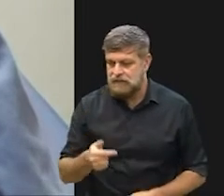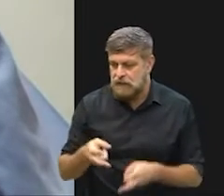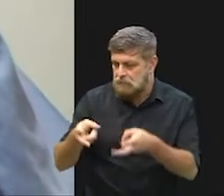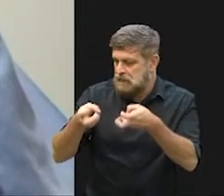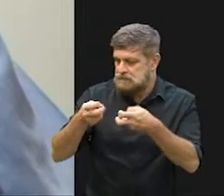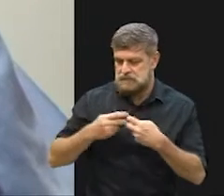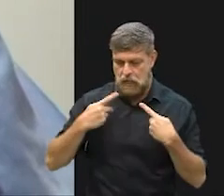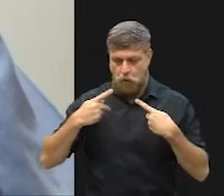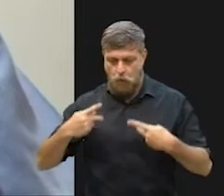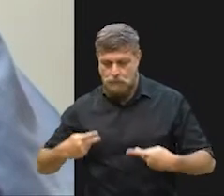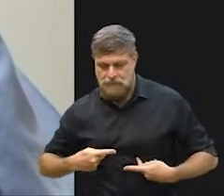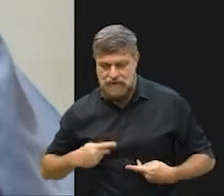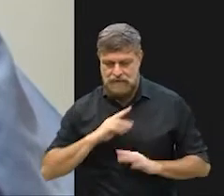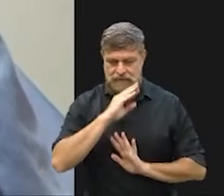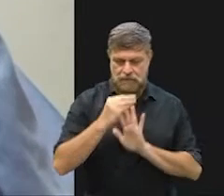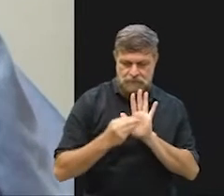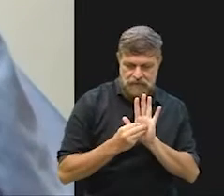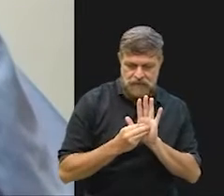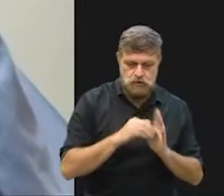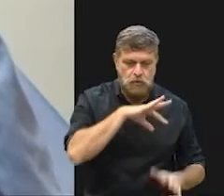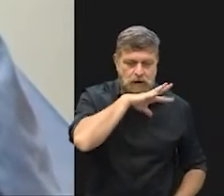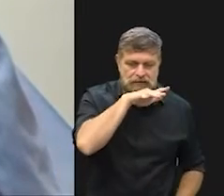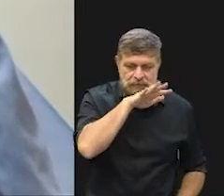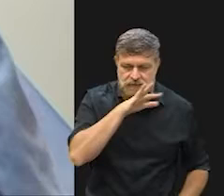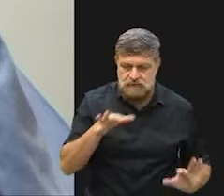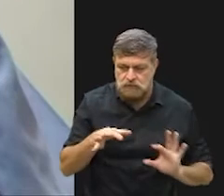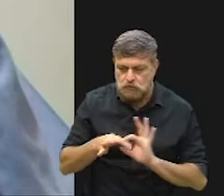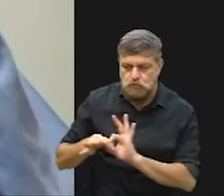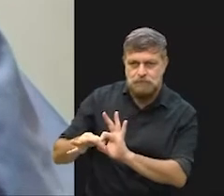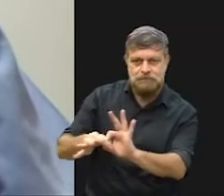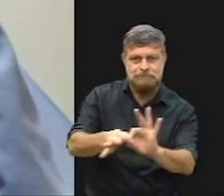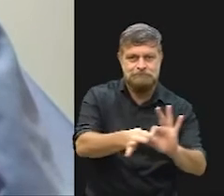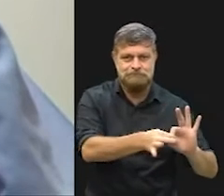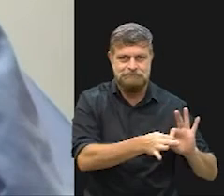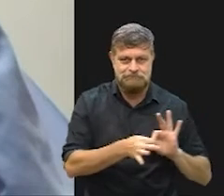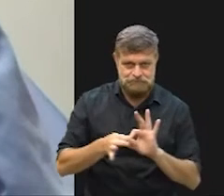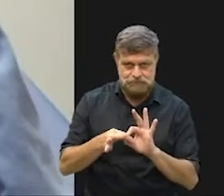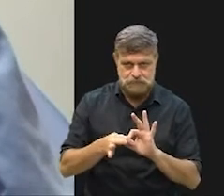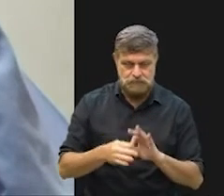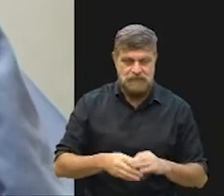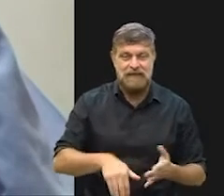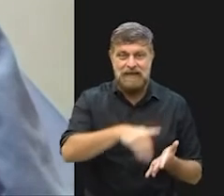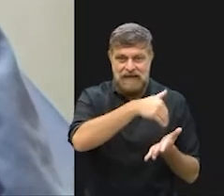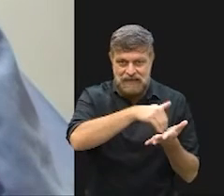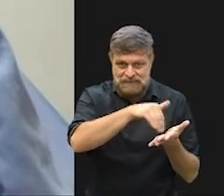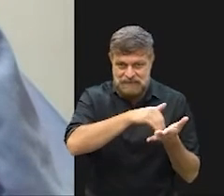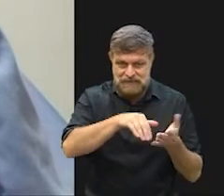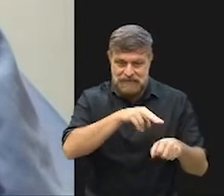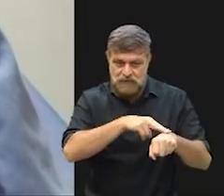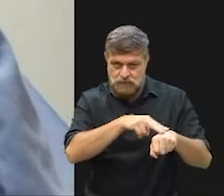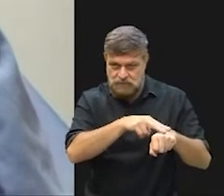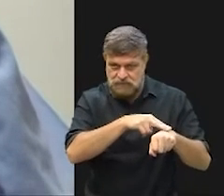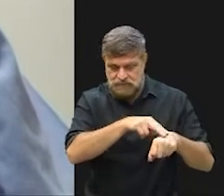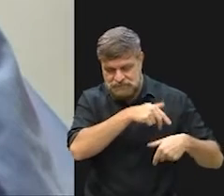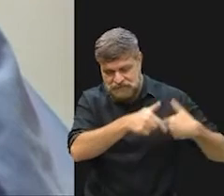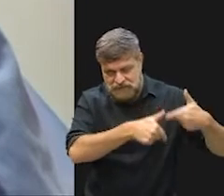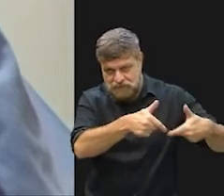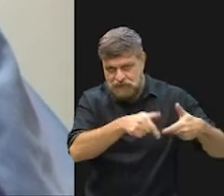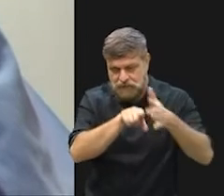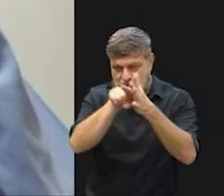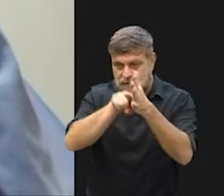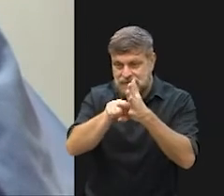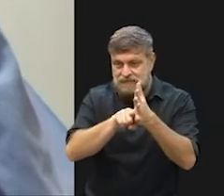saúde humana, dos animais, do ambiente. Essas saúdes estão interligadas. Por isso que a Secretaria vem trabalhando